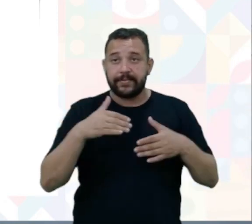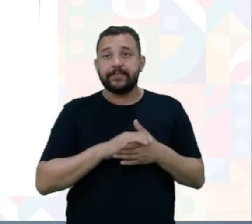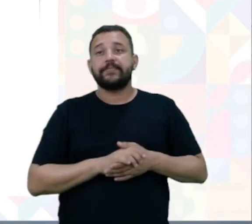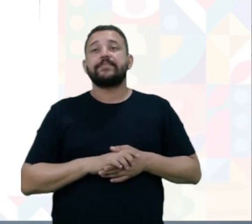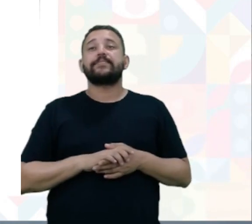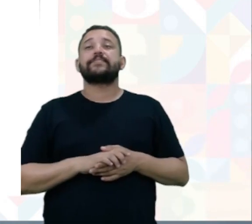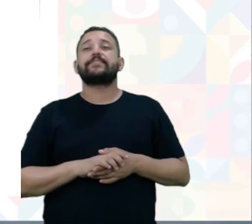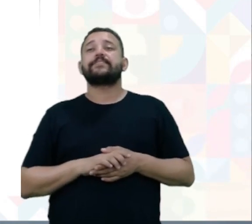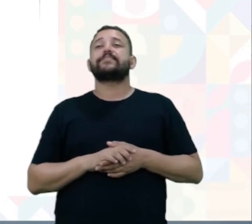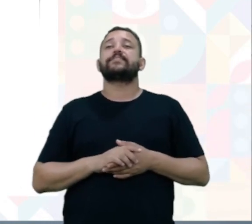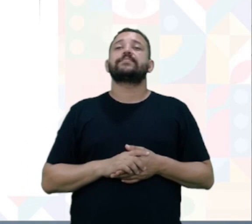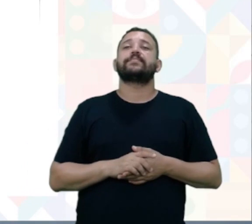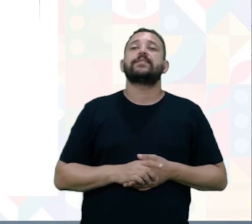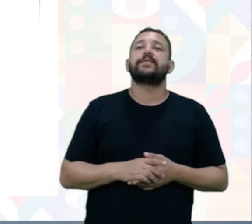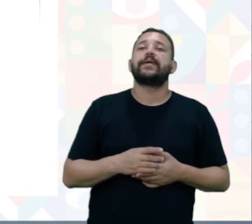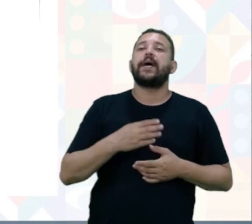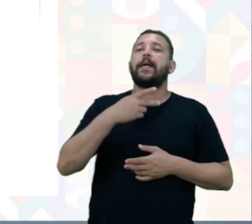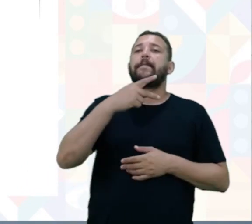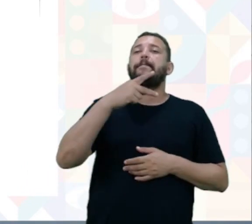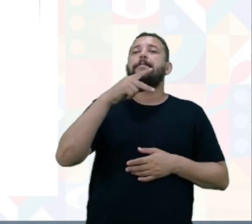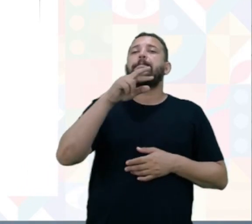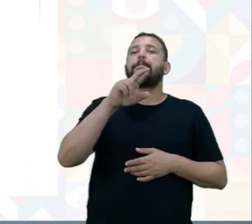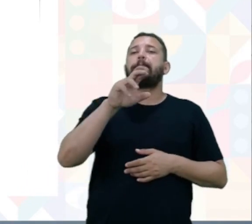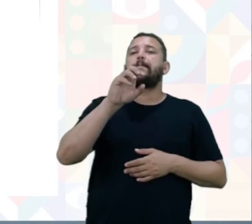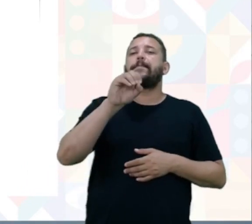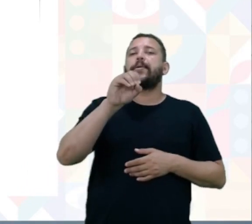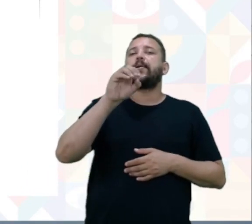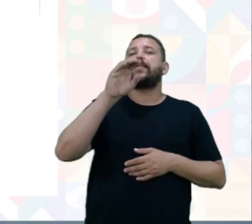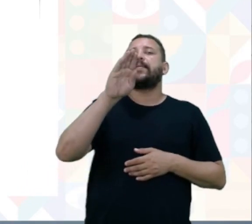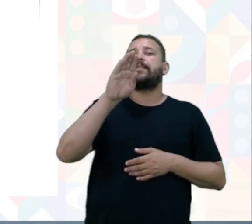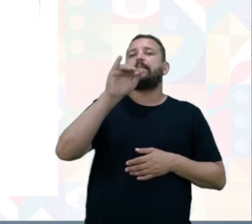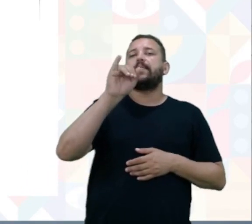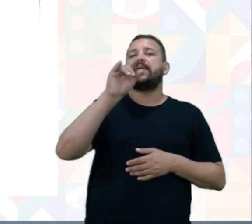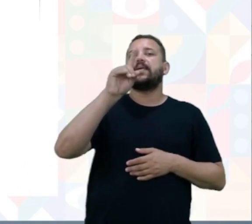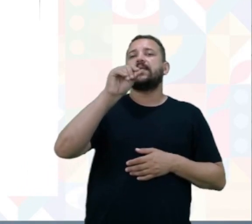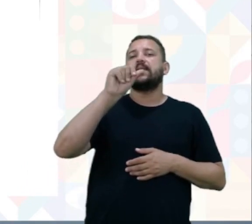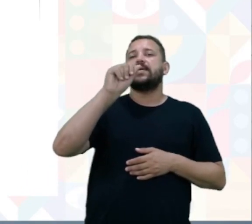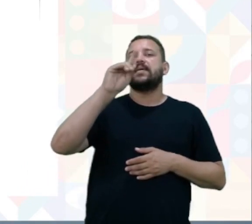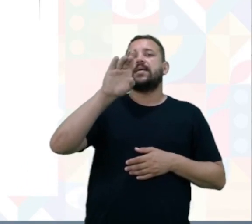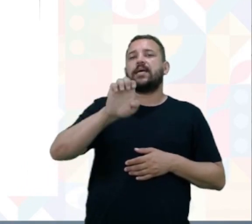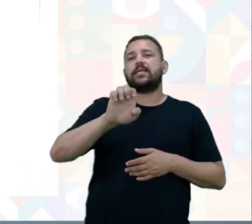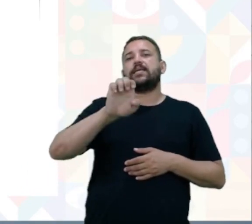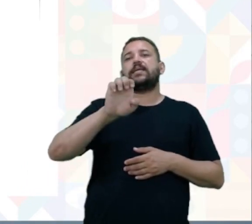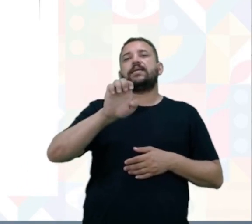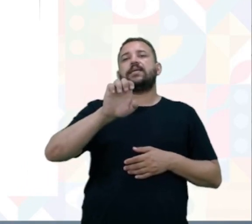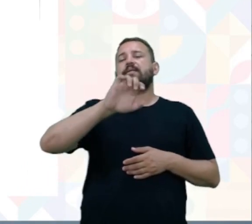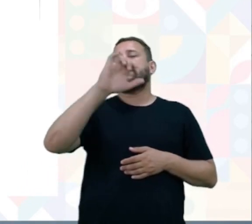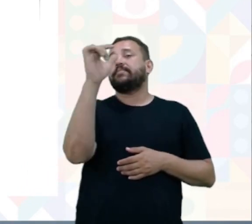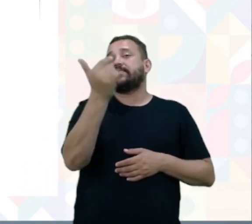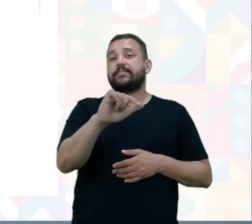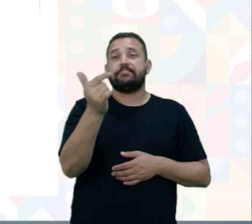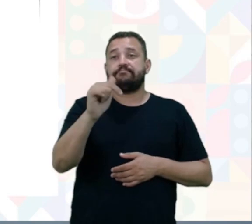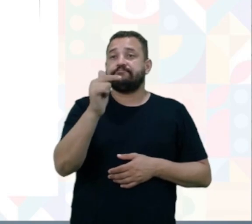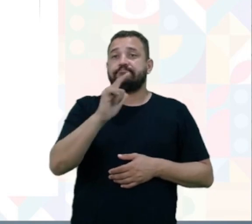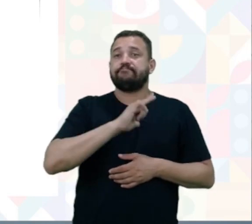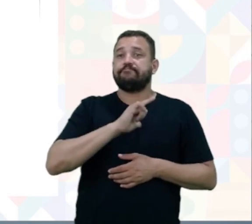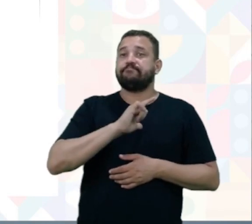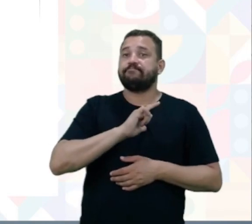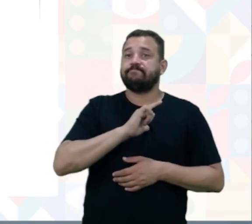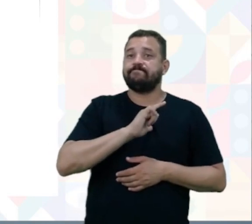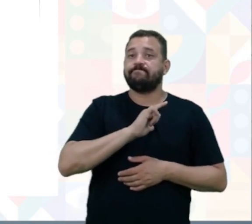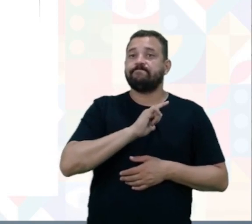da probidade administrativa, ou seja, não deve haver em nenhuma hipótese